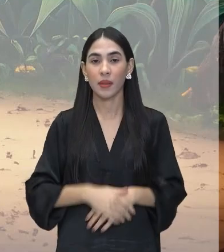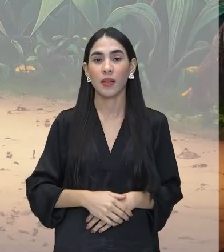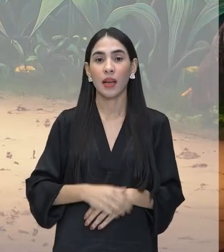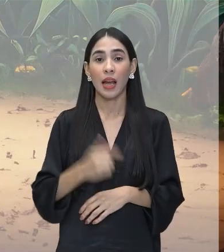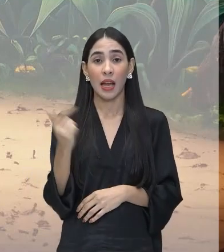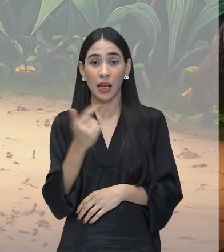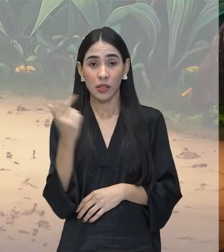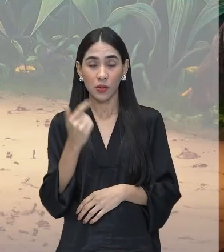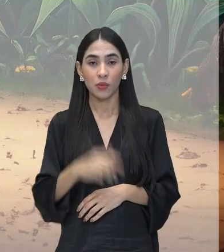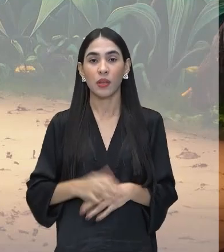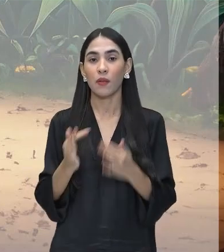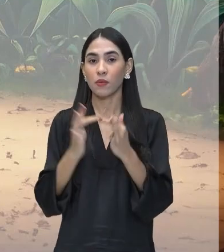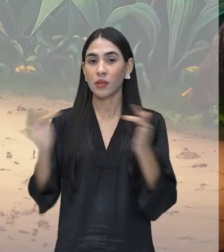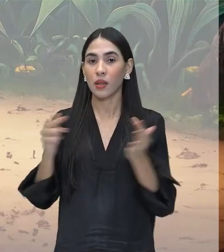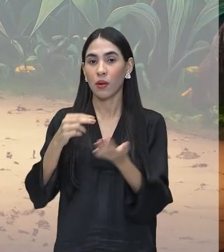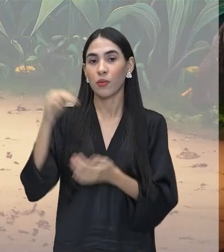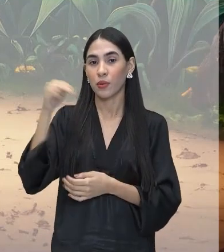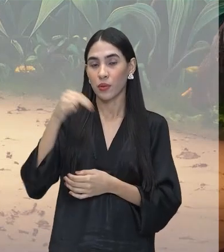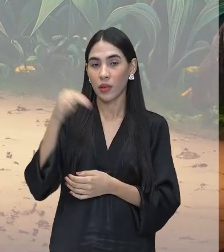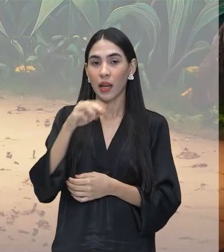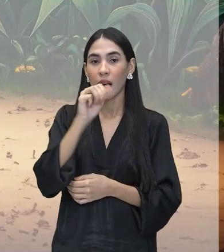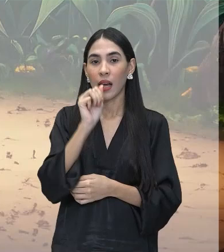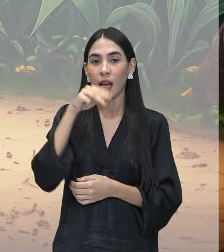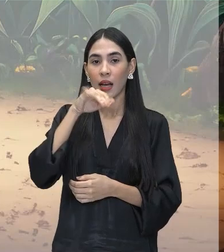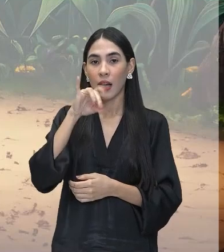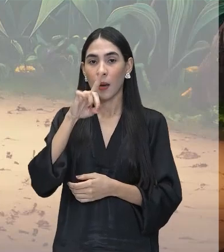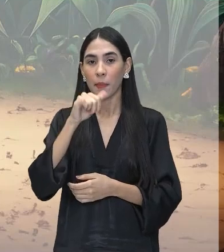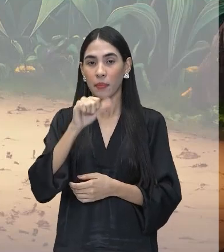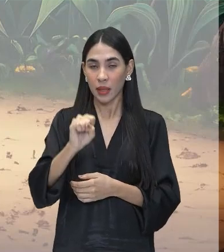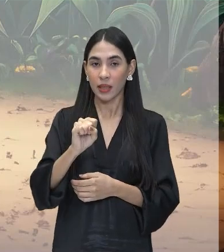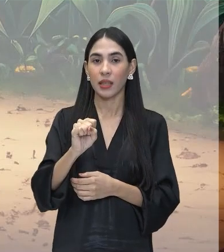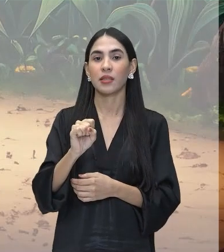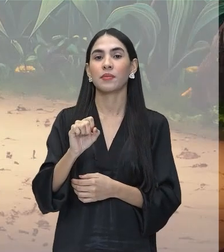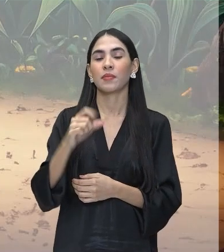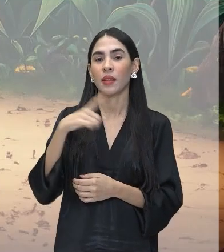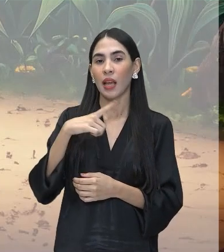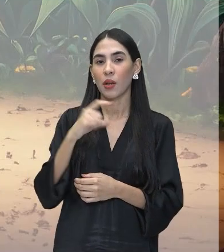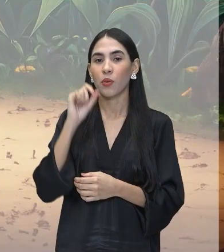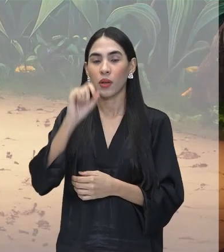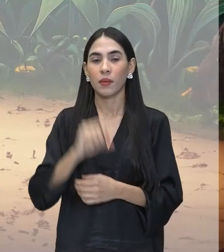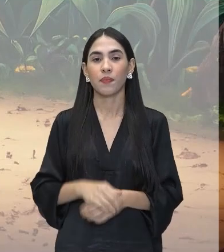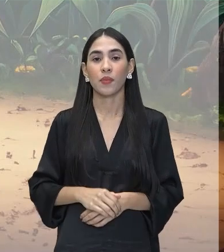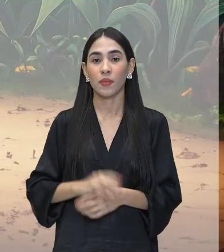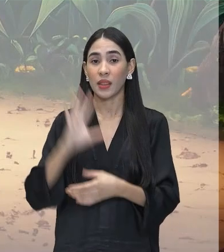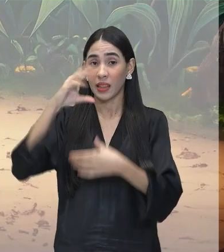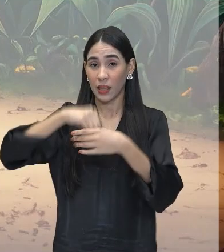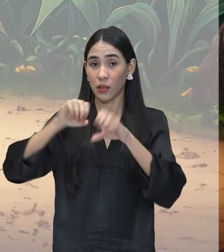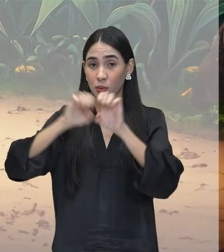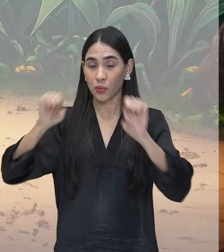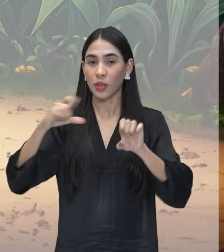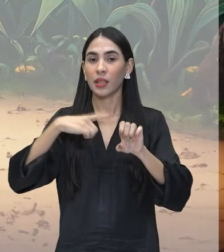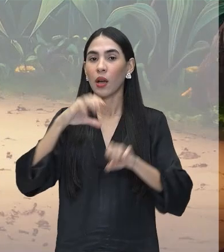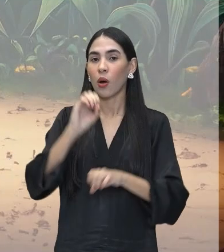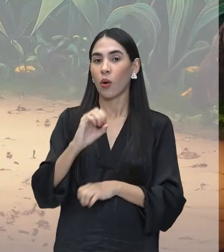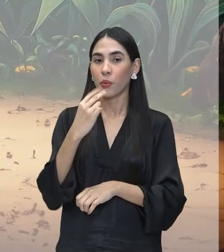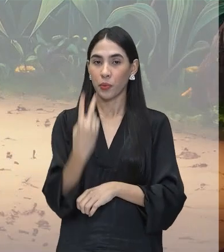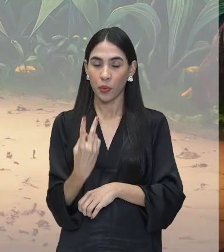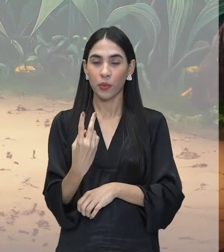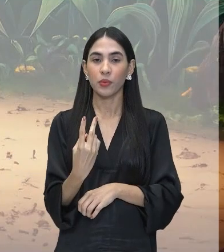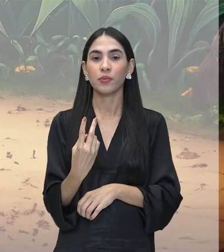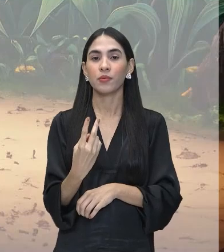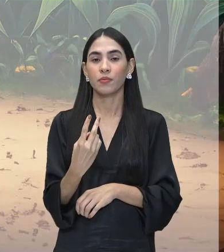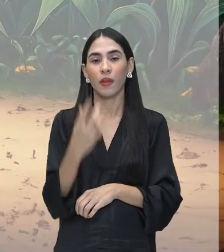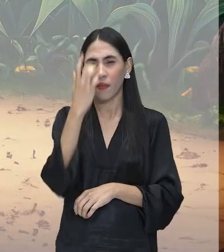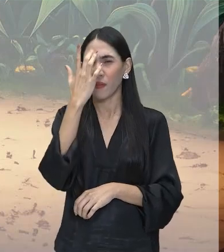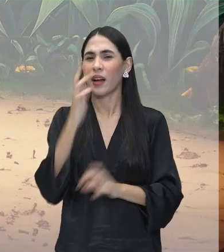função nitrogenada são as amidas, que a partir das amidas tem o oxigênio. Então, é muito fácil de diferenciar uma